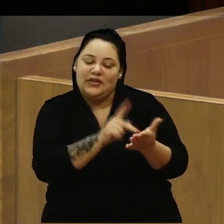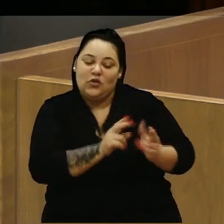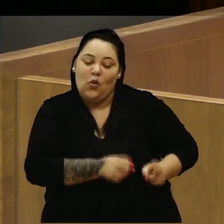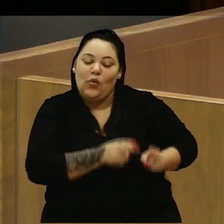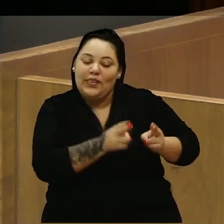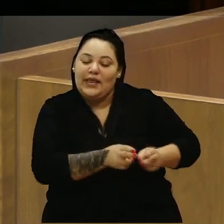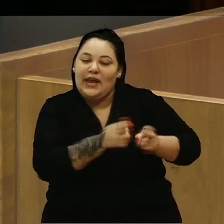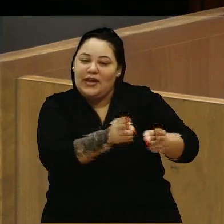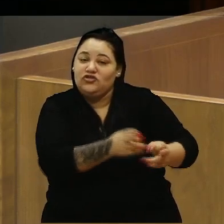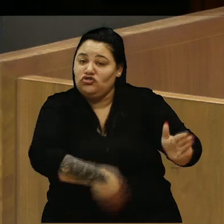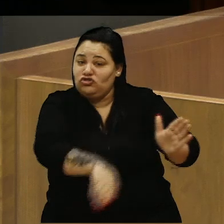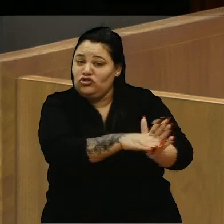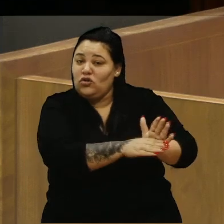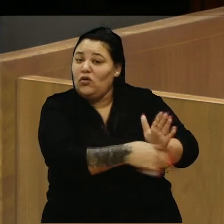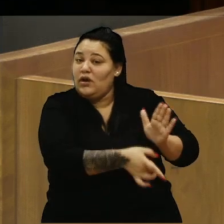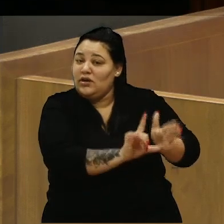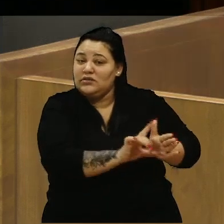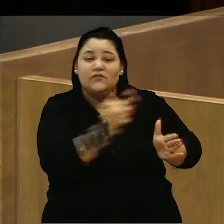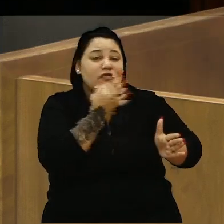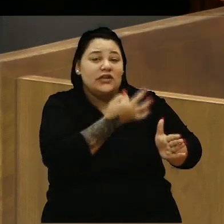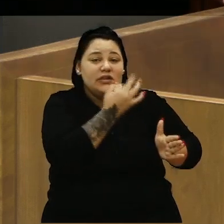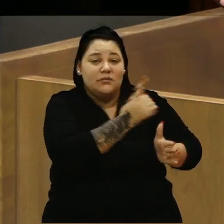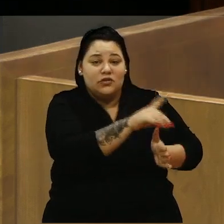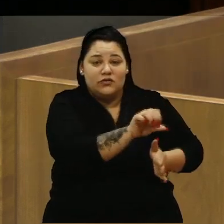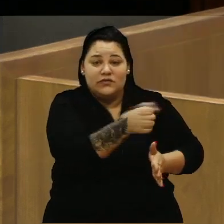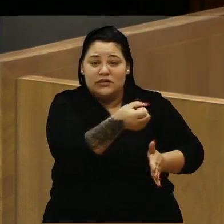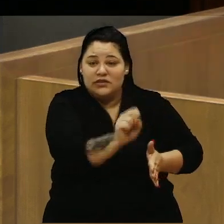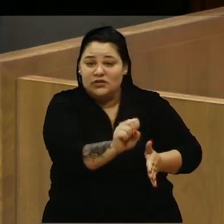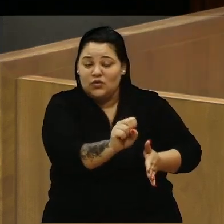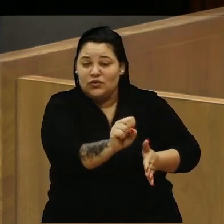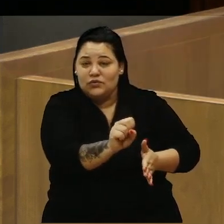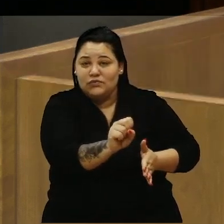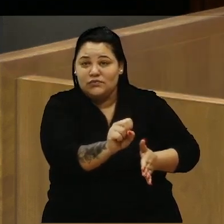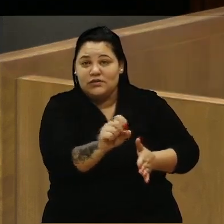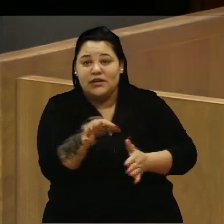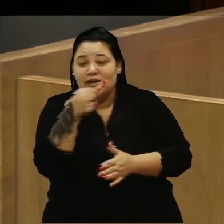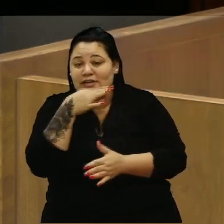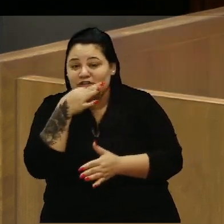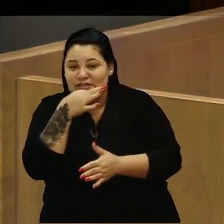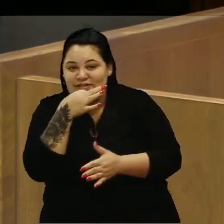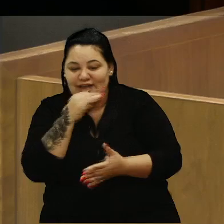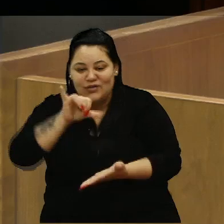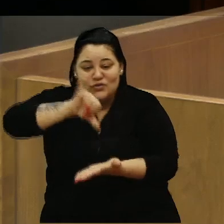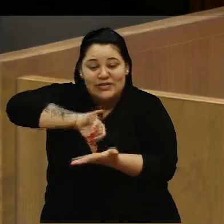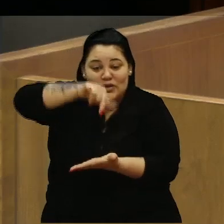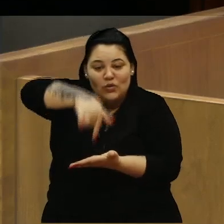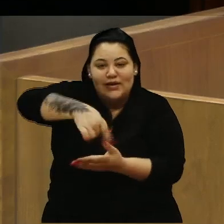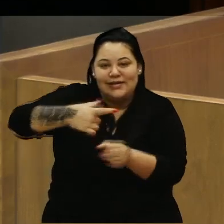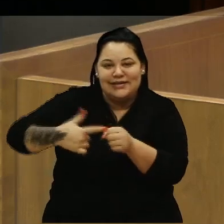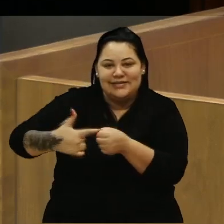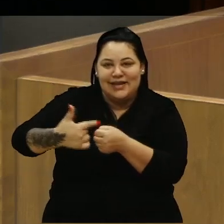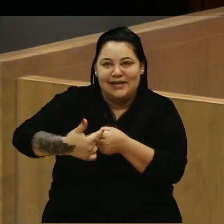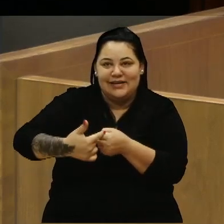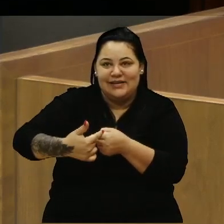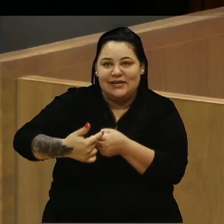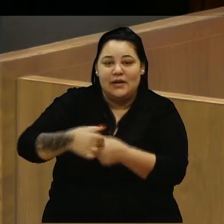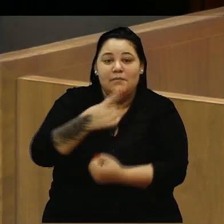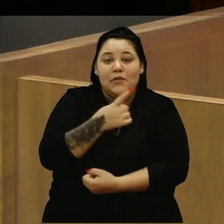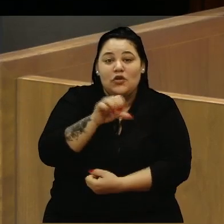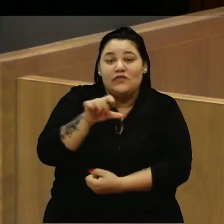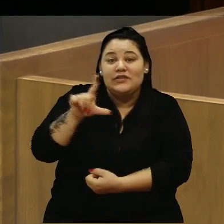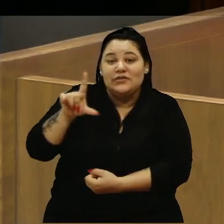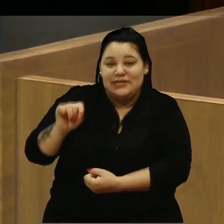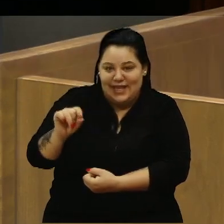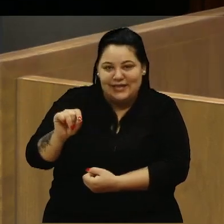em Forqueta, 1908, do que em Caxias. Caxias, aqui o centro da cidade, 1910.